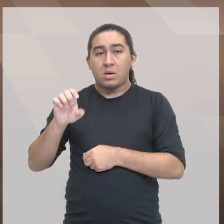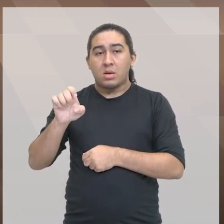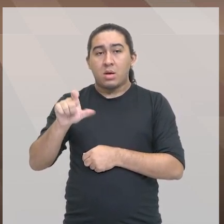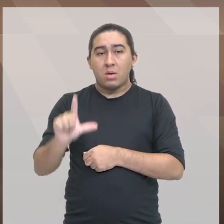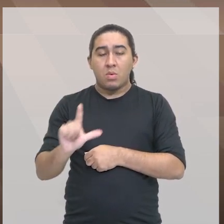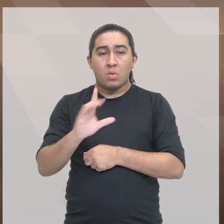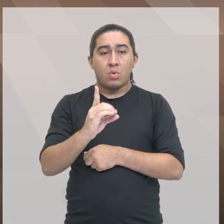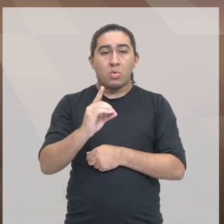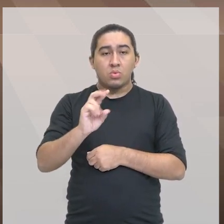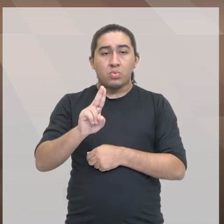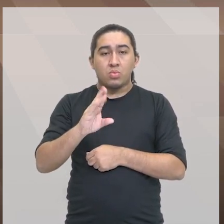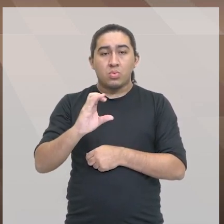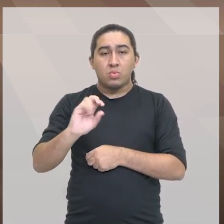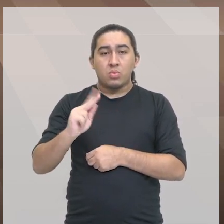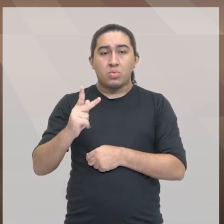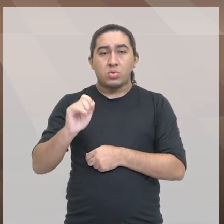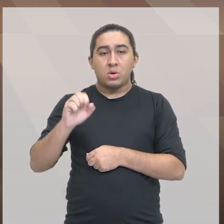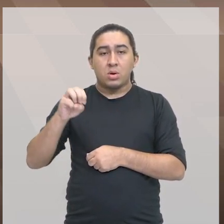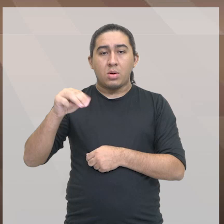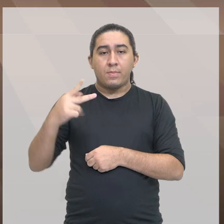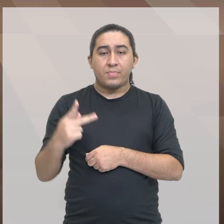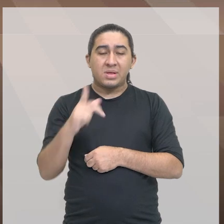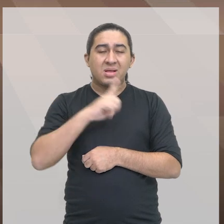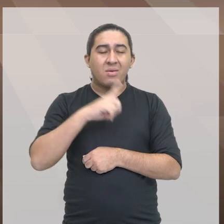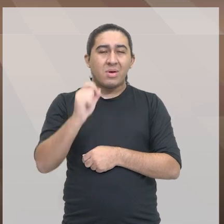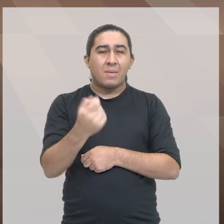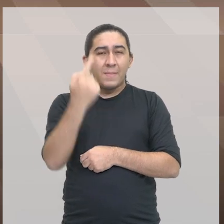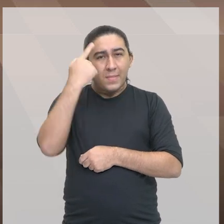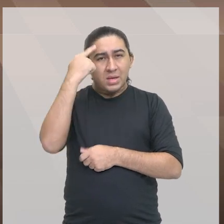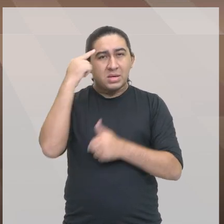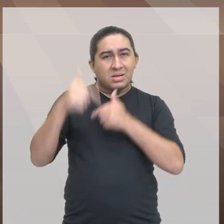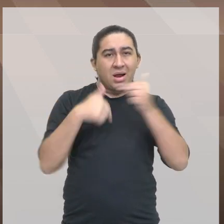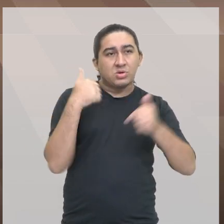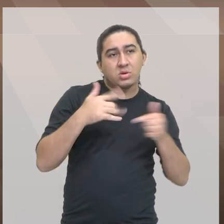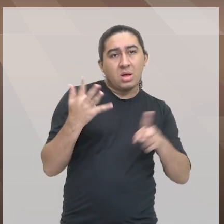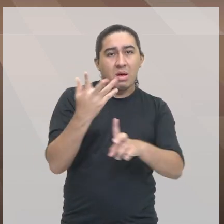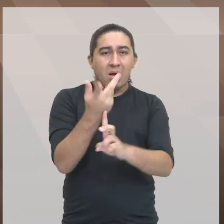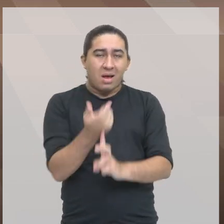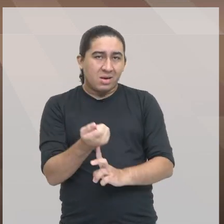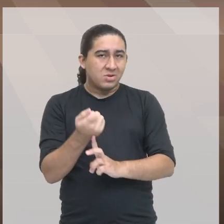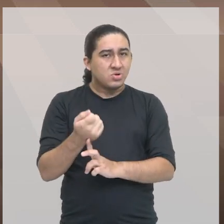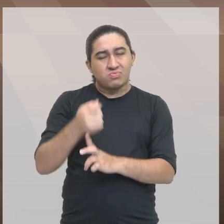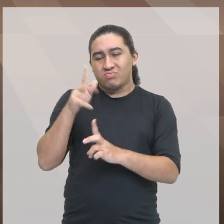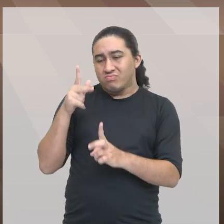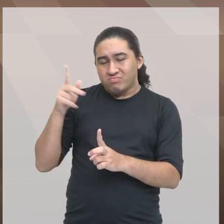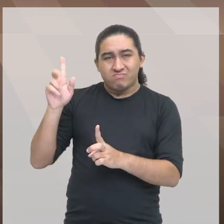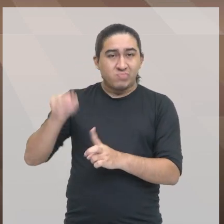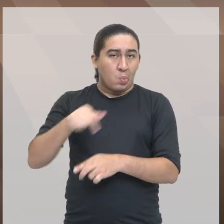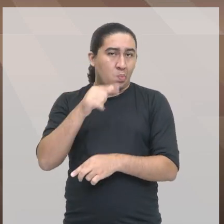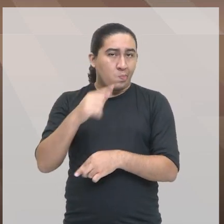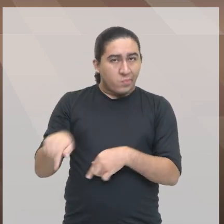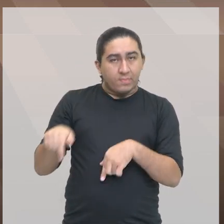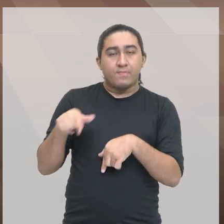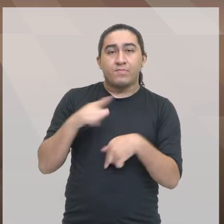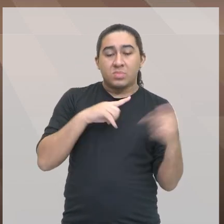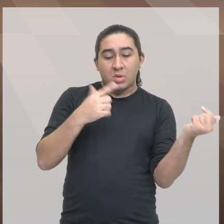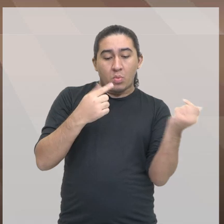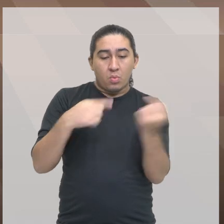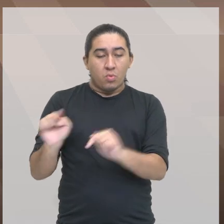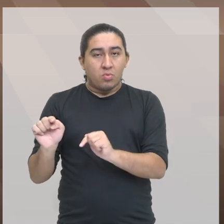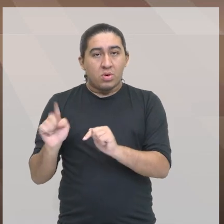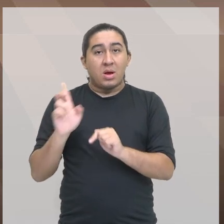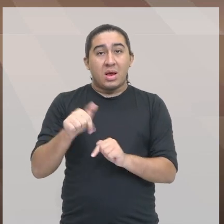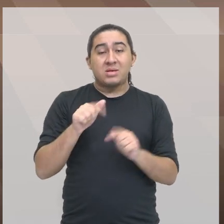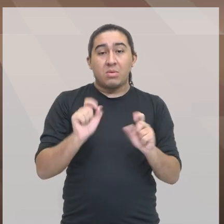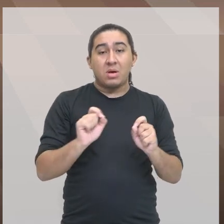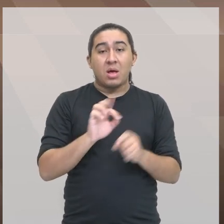ele desafiou as definições tradicionais da arte com seus controverso ready-made. Então, isso aqui é um